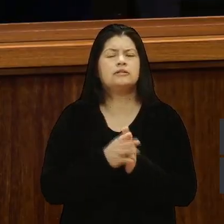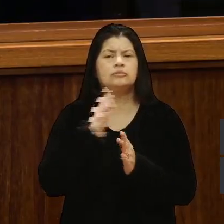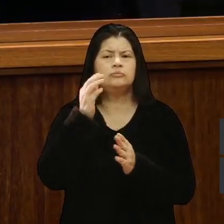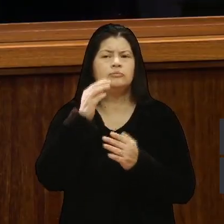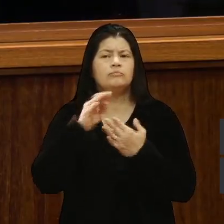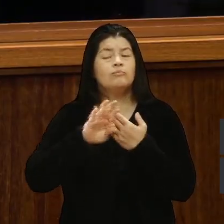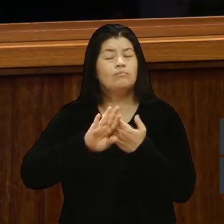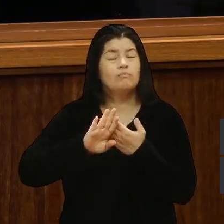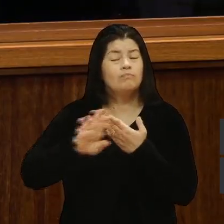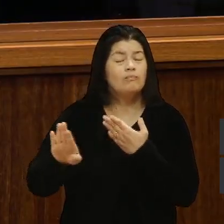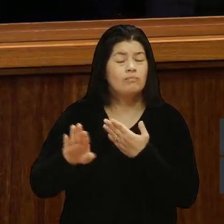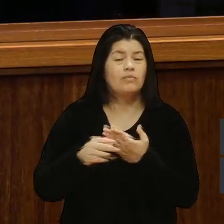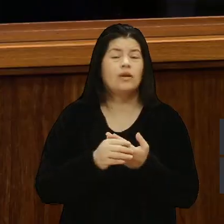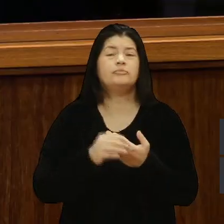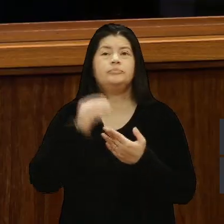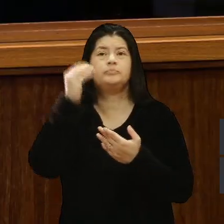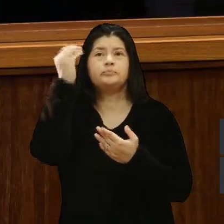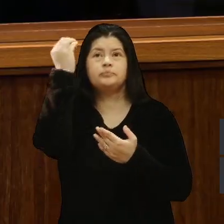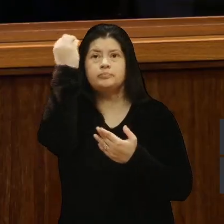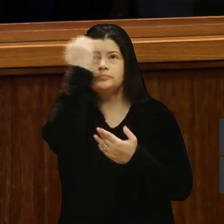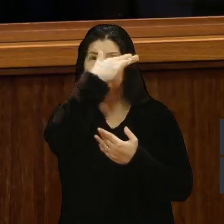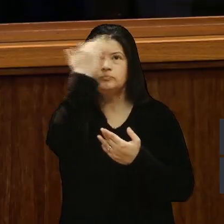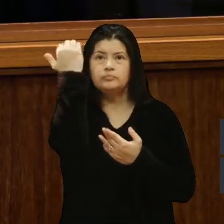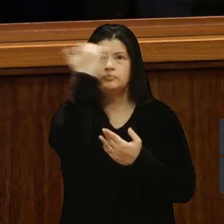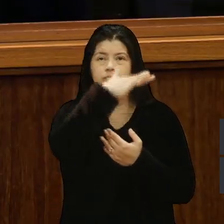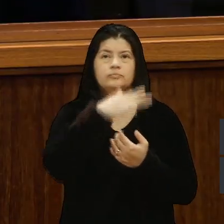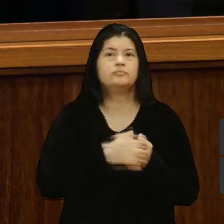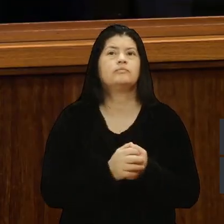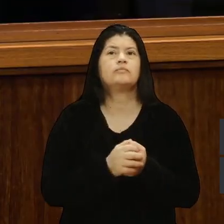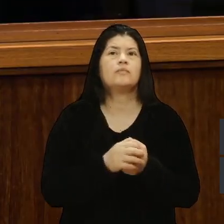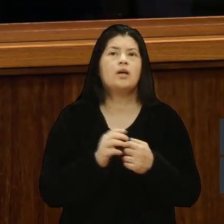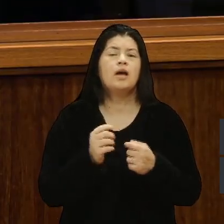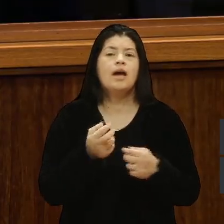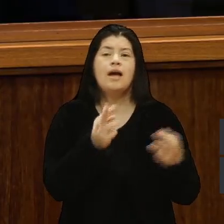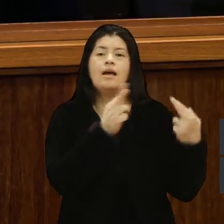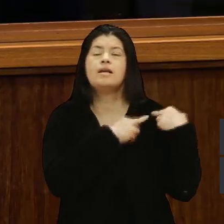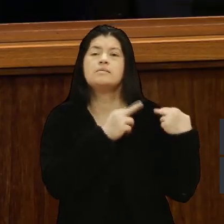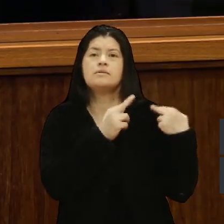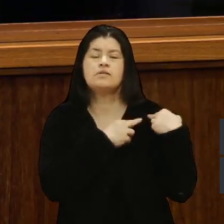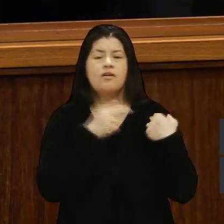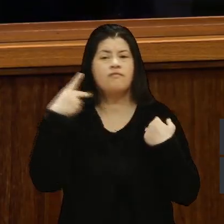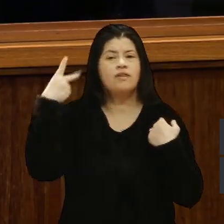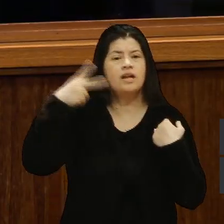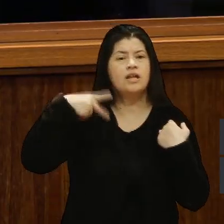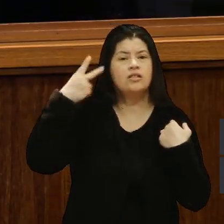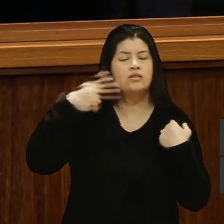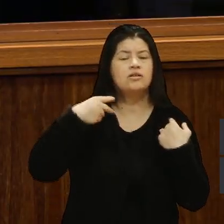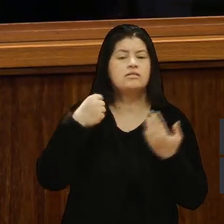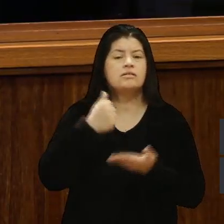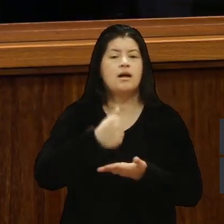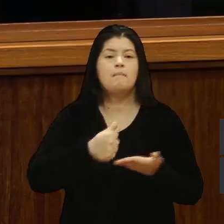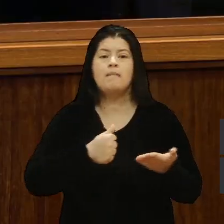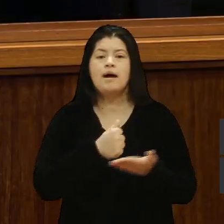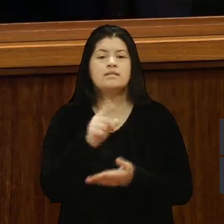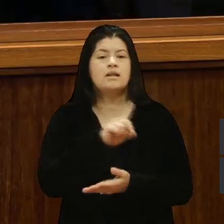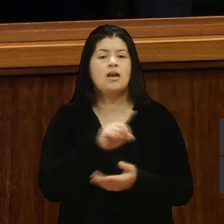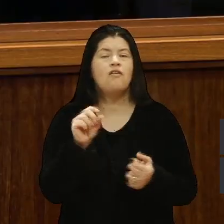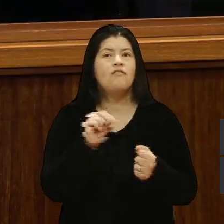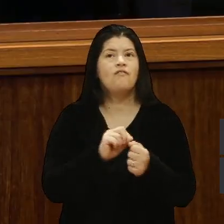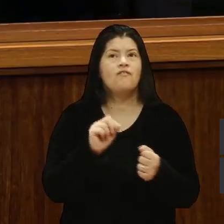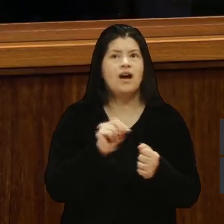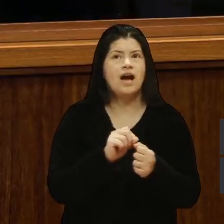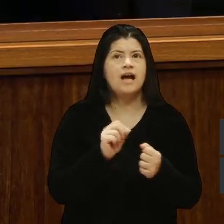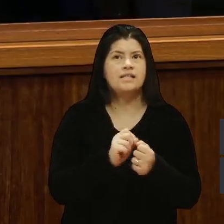uma oposição responsável, coisa que, pelo jeito, os vereadores da base não fazem